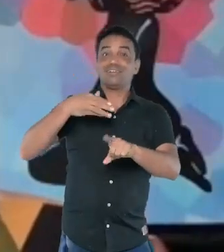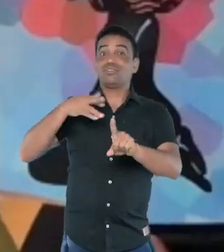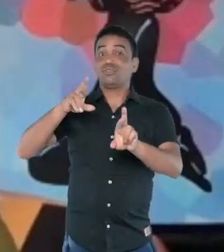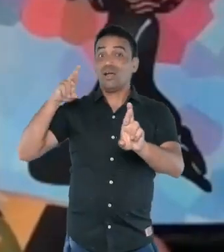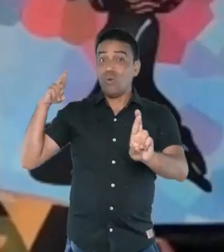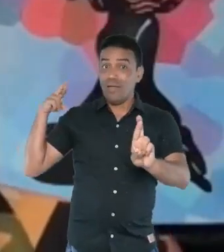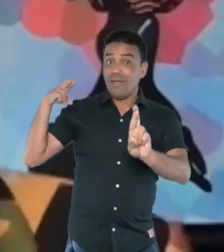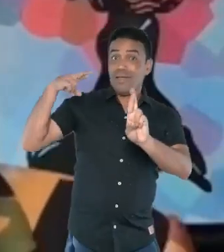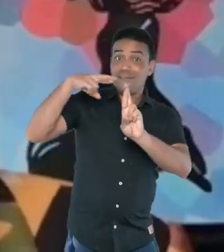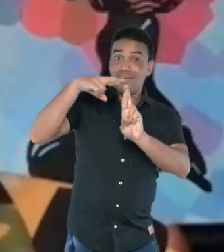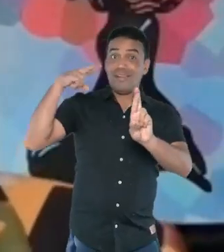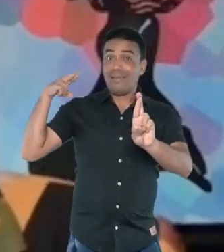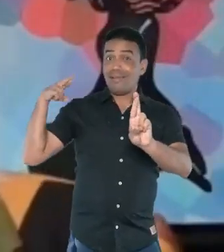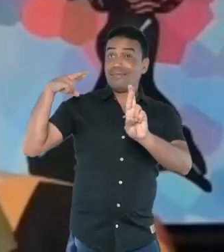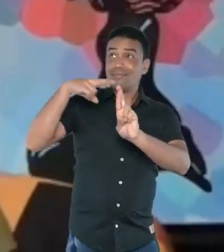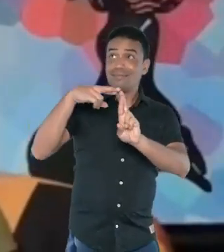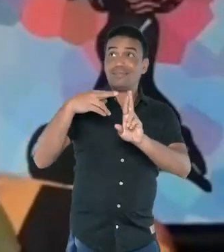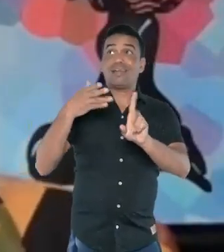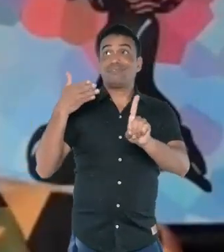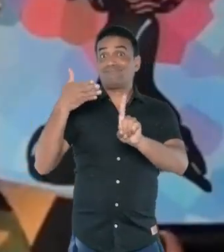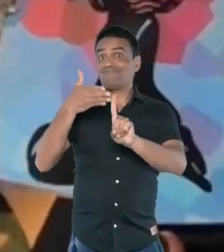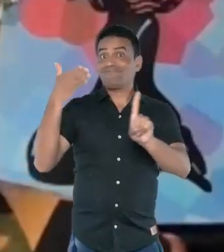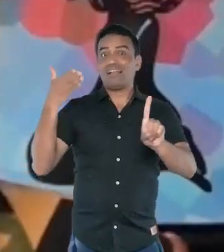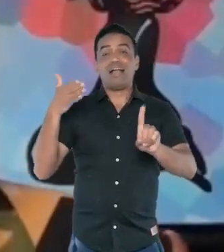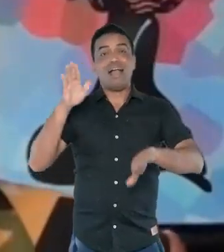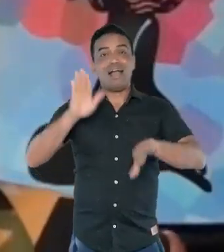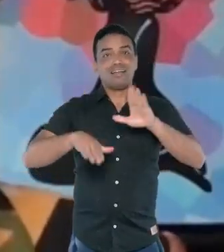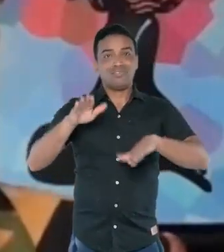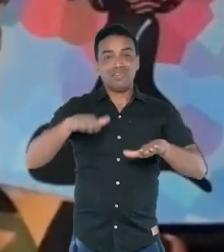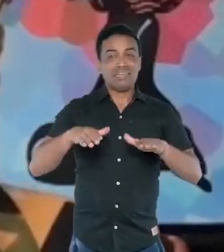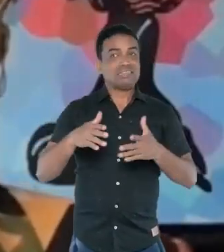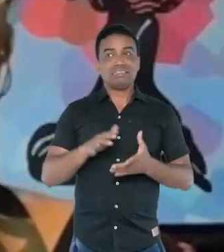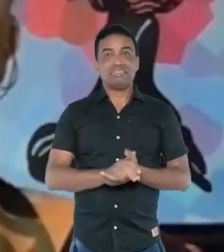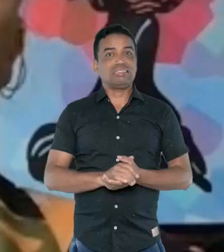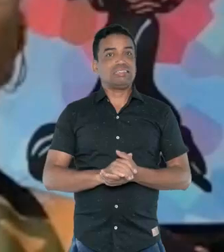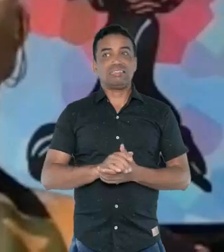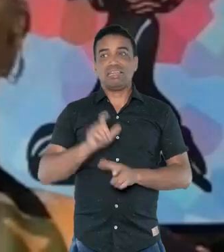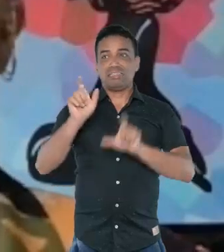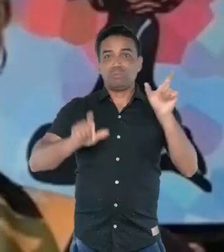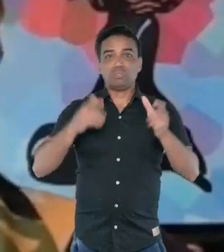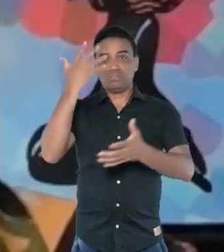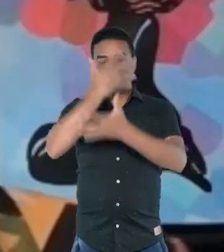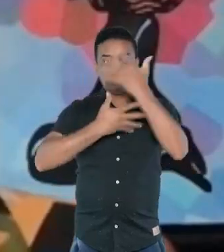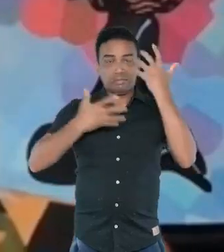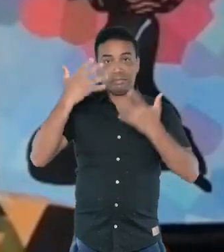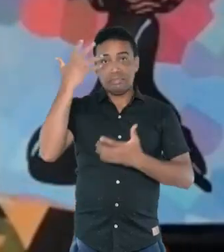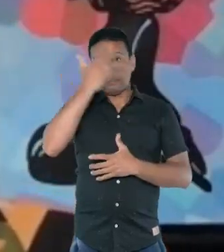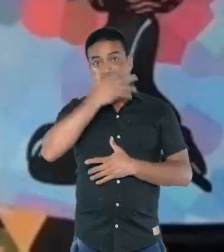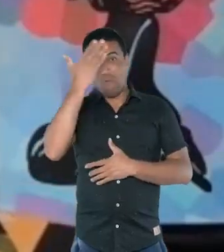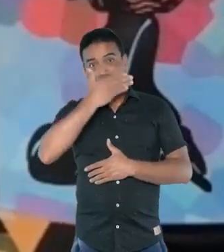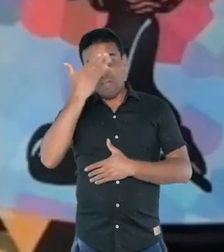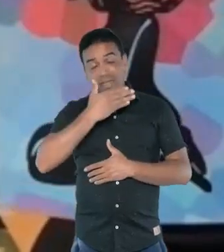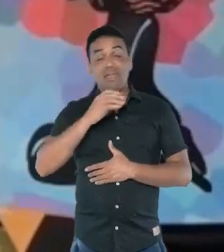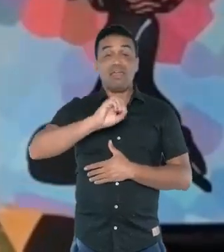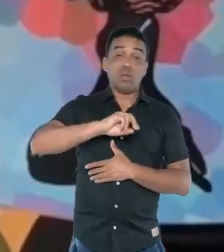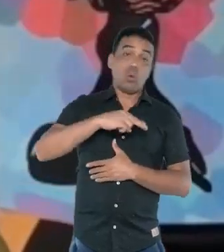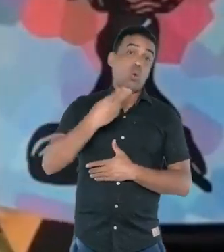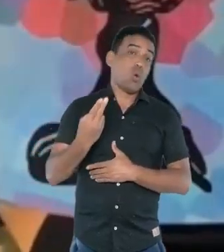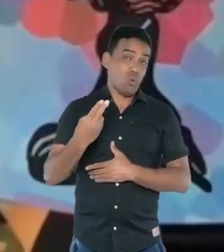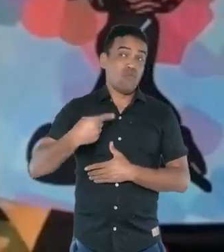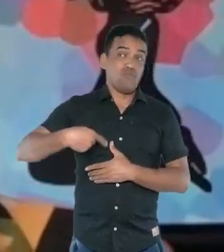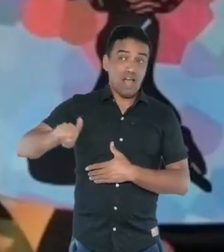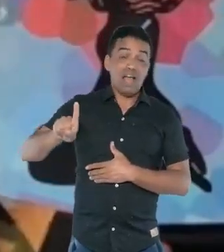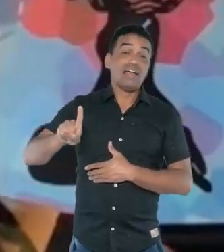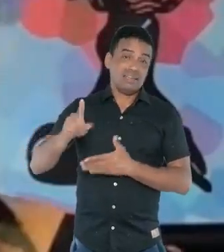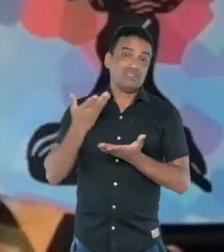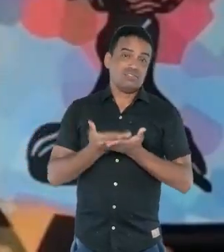são referências muitas vezes ou são invisibilizadas ou não fazem parte do repertório quando a gente vai